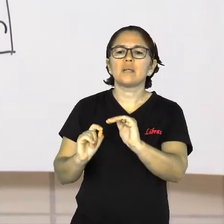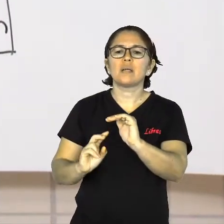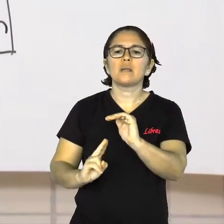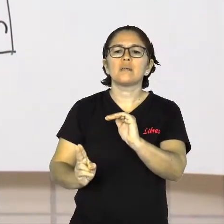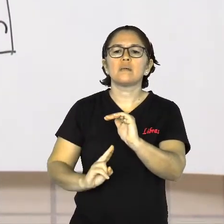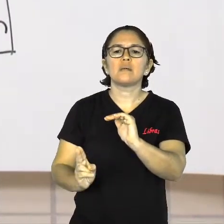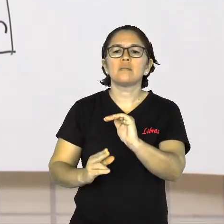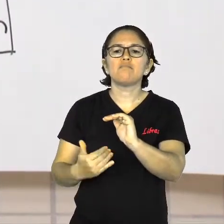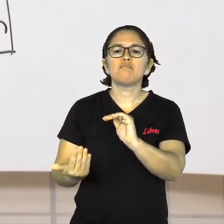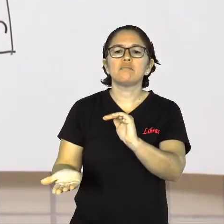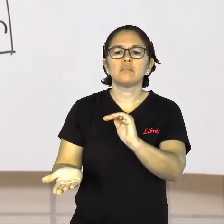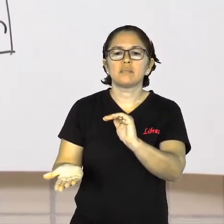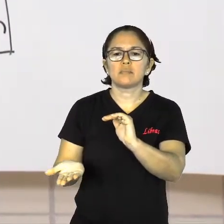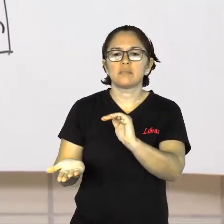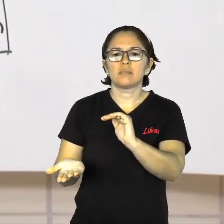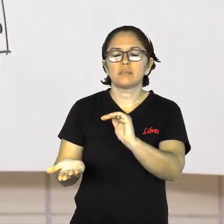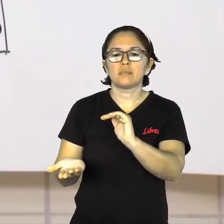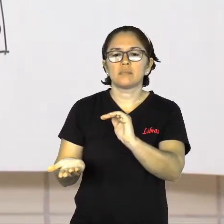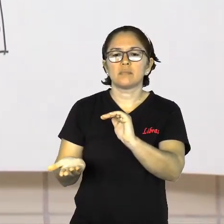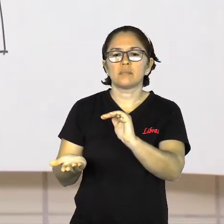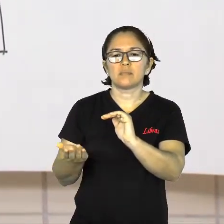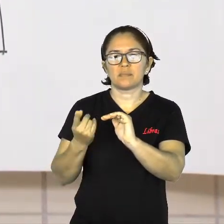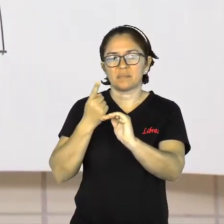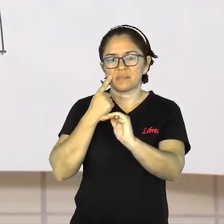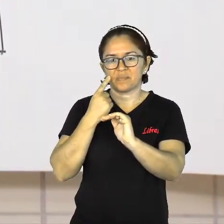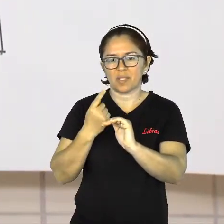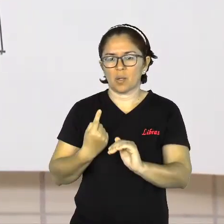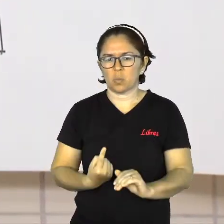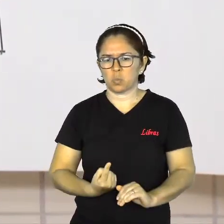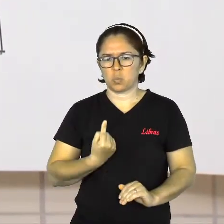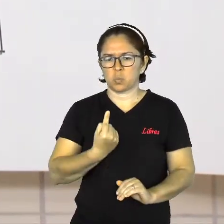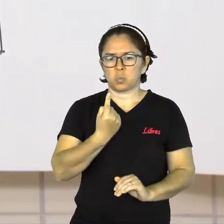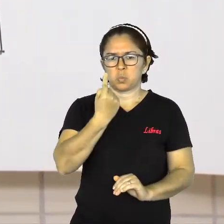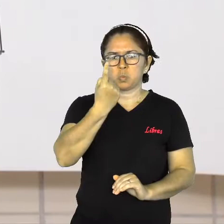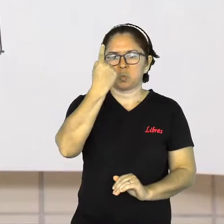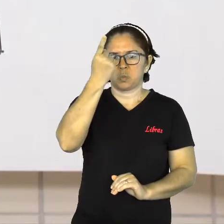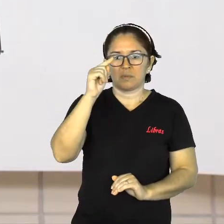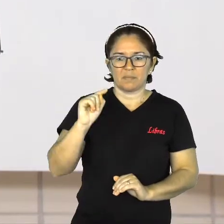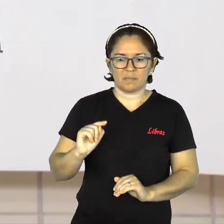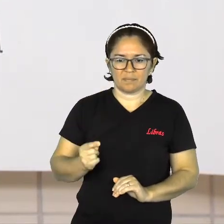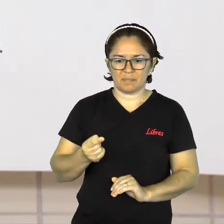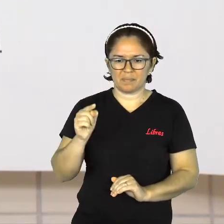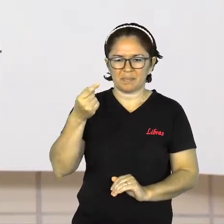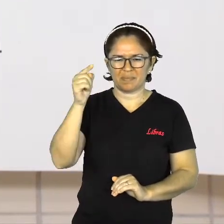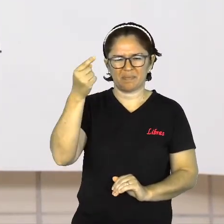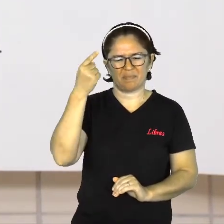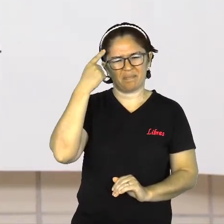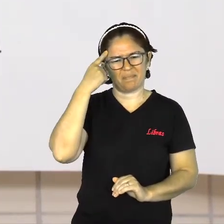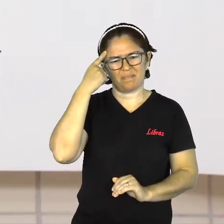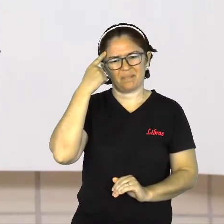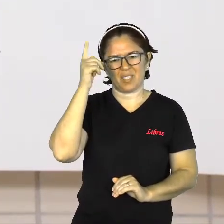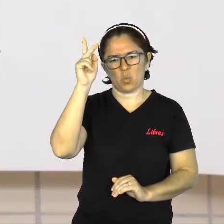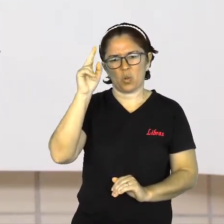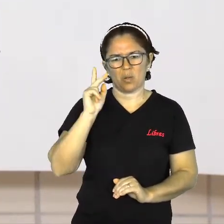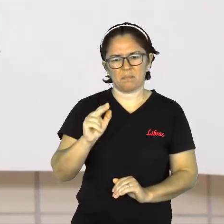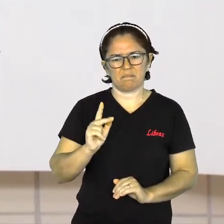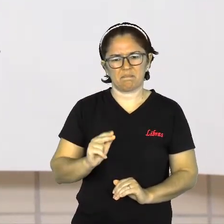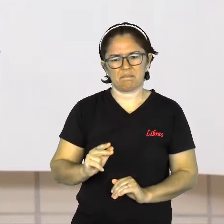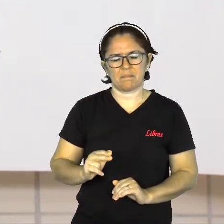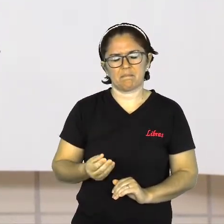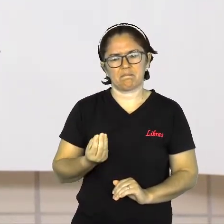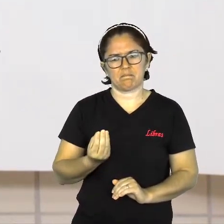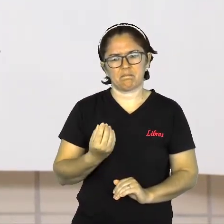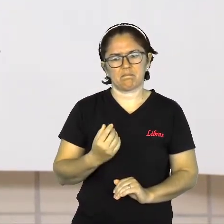lá. 1, 1. Olhei essa parte. A parte inteira tá todo mundo